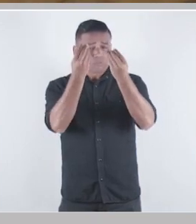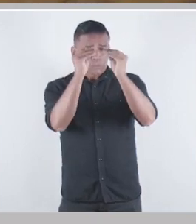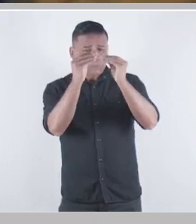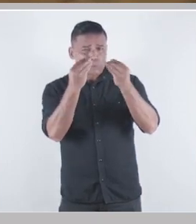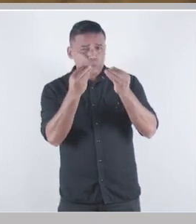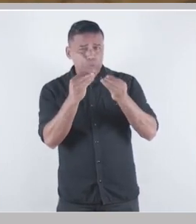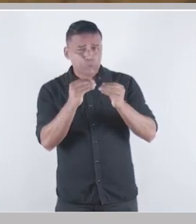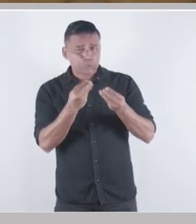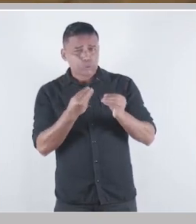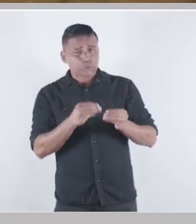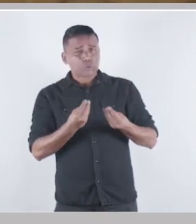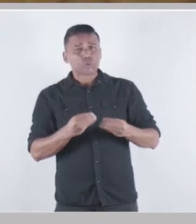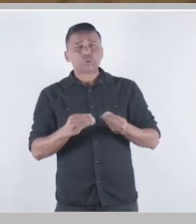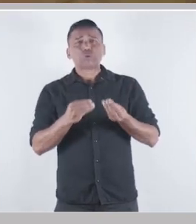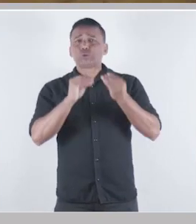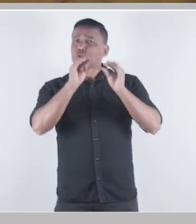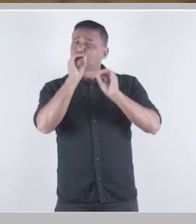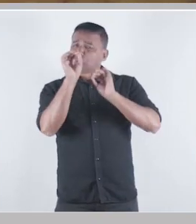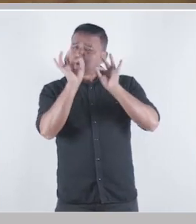preenchido, blocado.